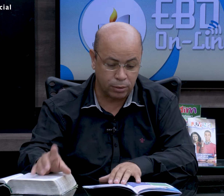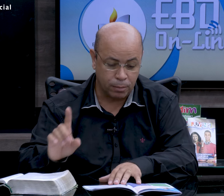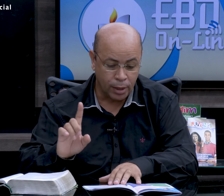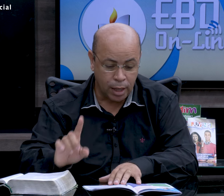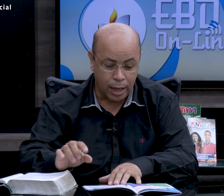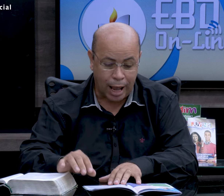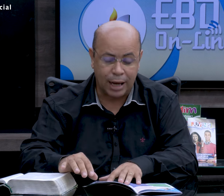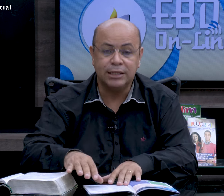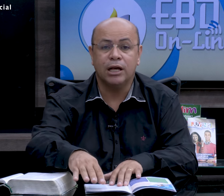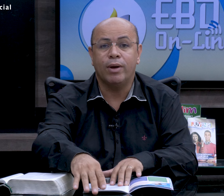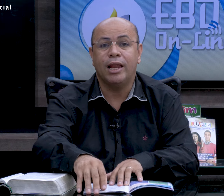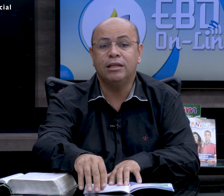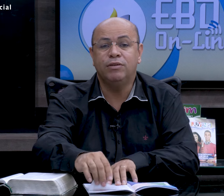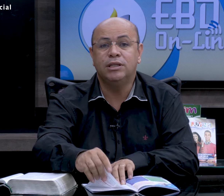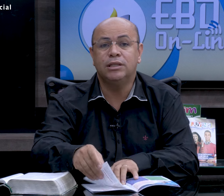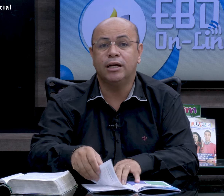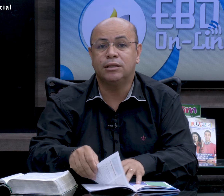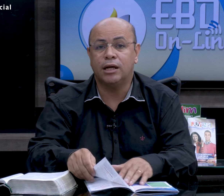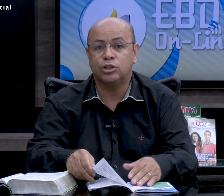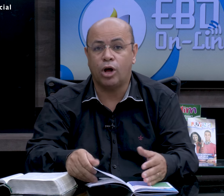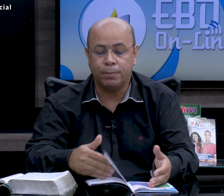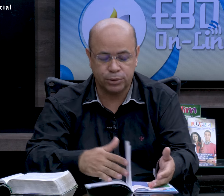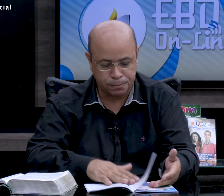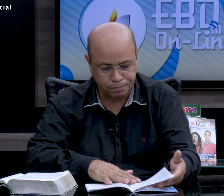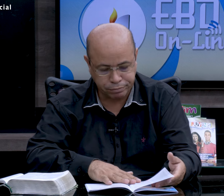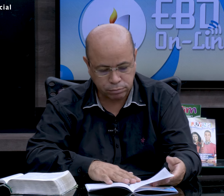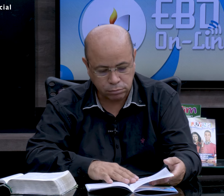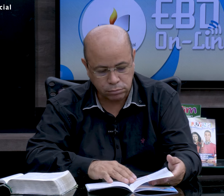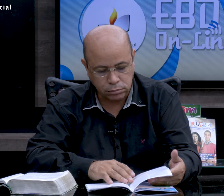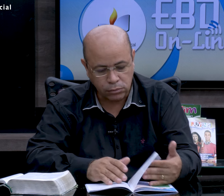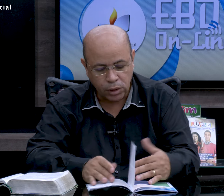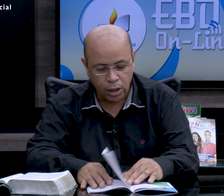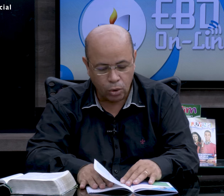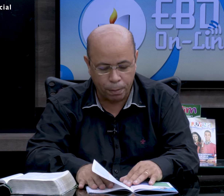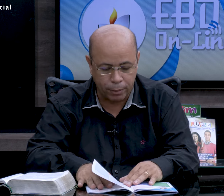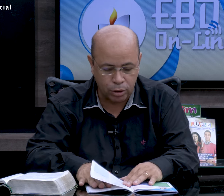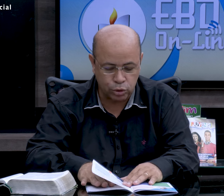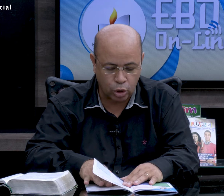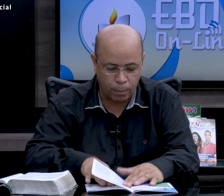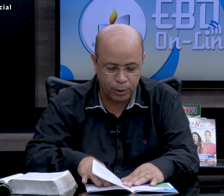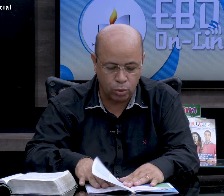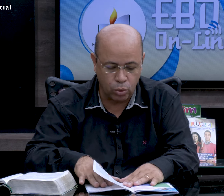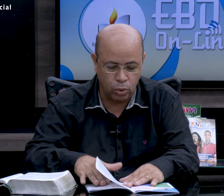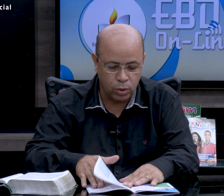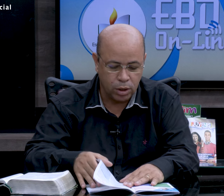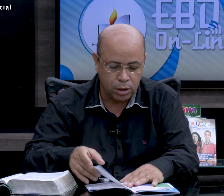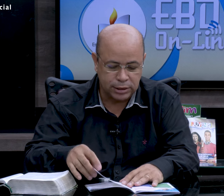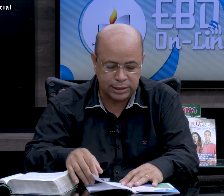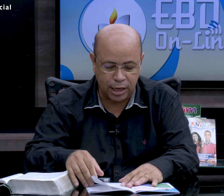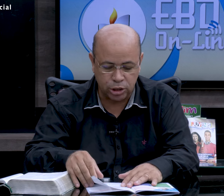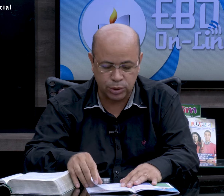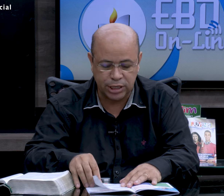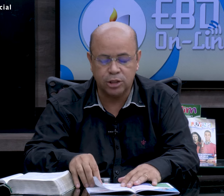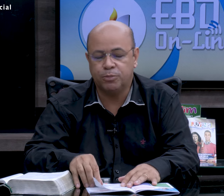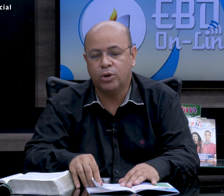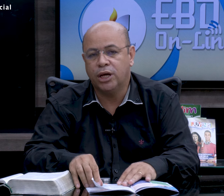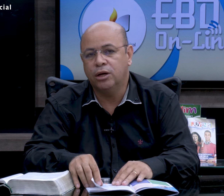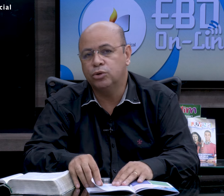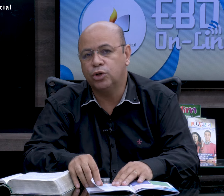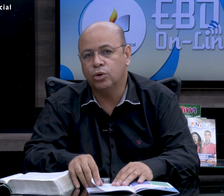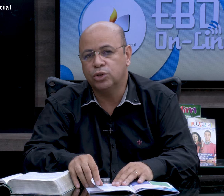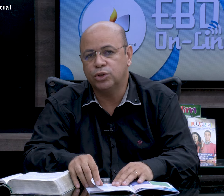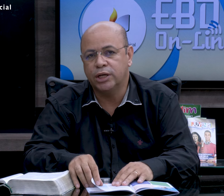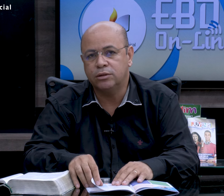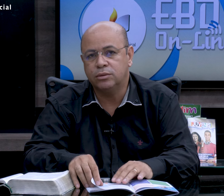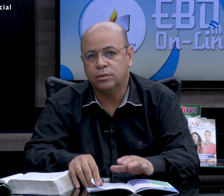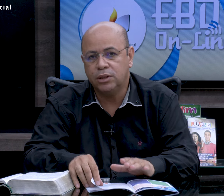aperfeiçoamento a lição ela é dividida em três tópicos o primeiro tópico sejam Santos porque eu